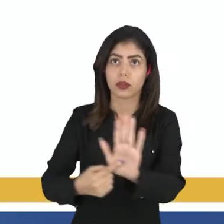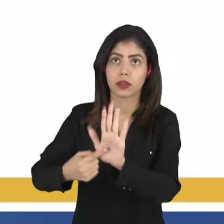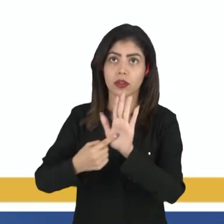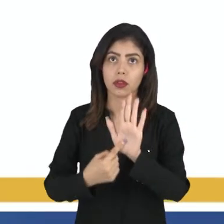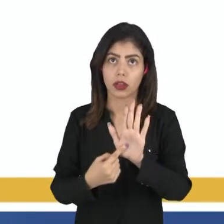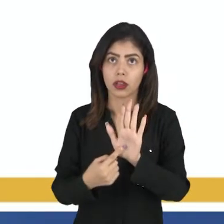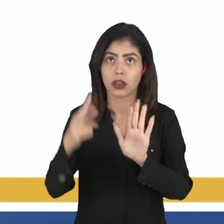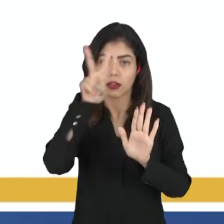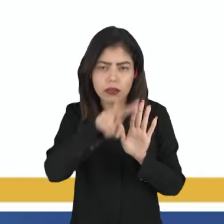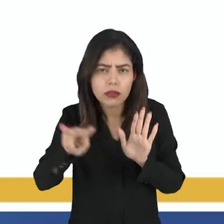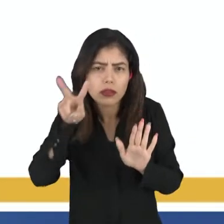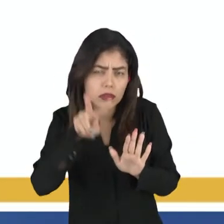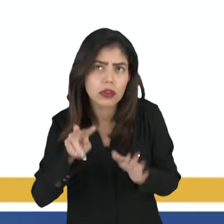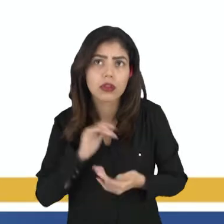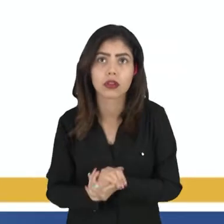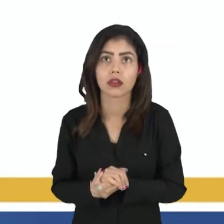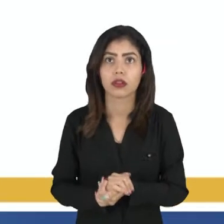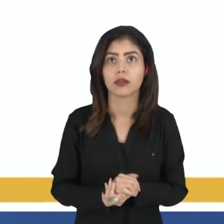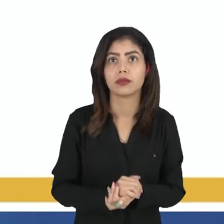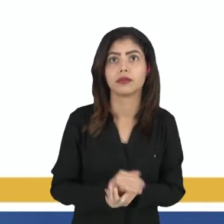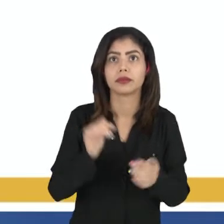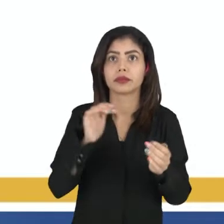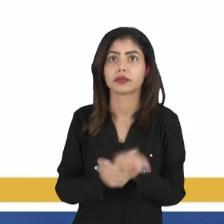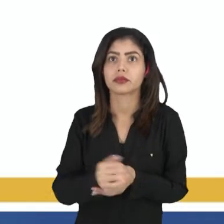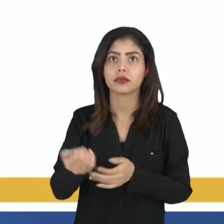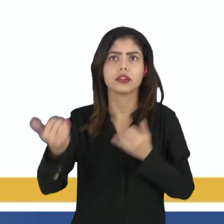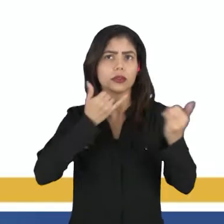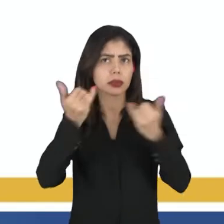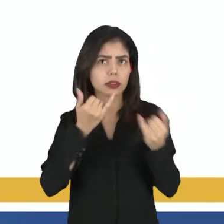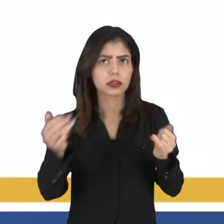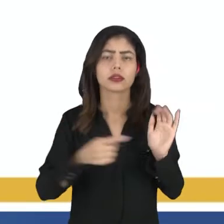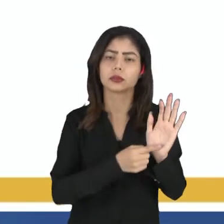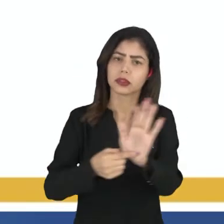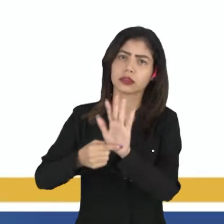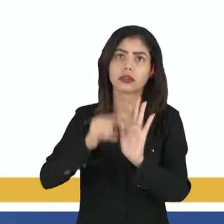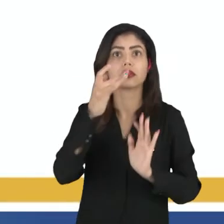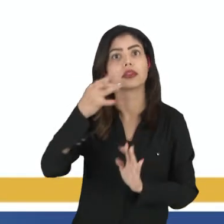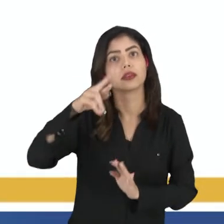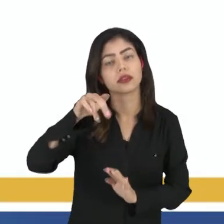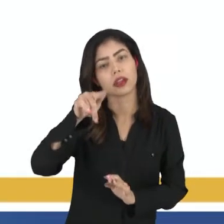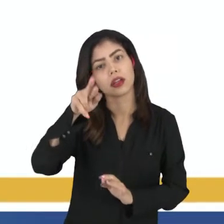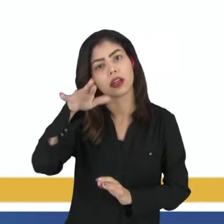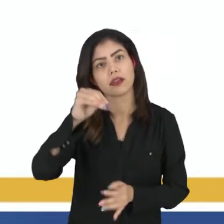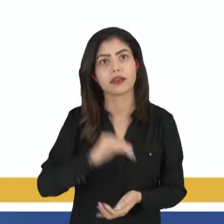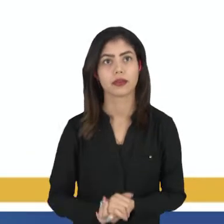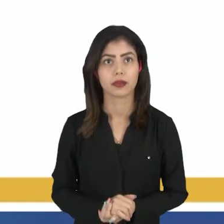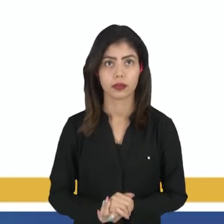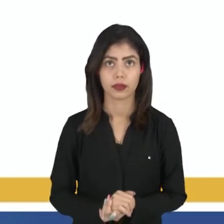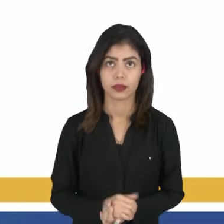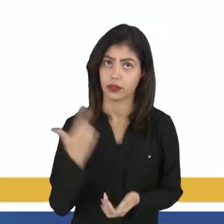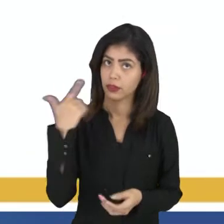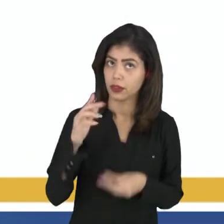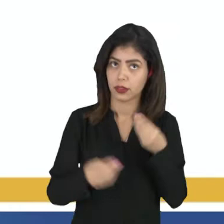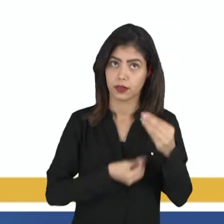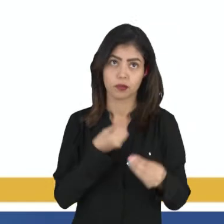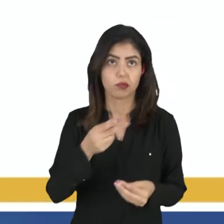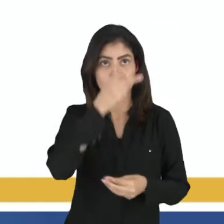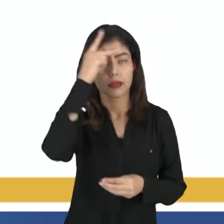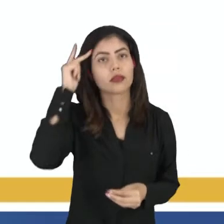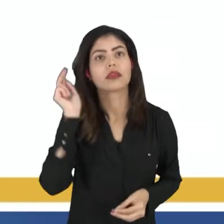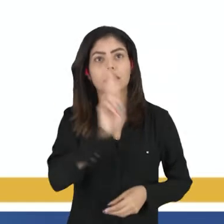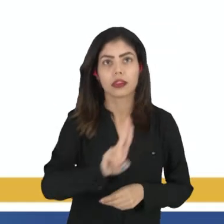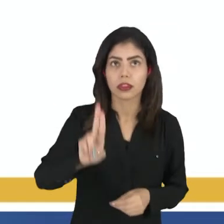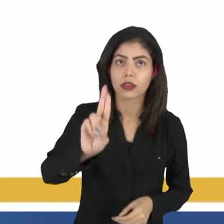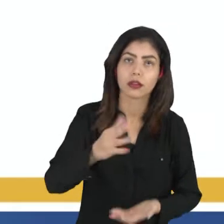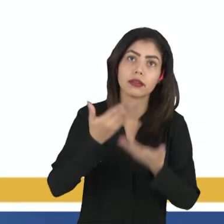para identidades visuais, propagandas, apresentações e infográficos. Gente, não tem como dizer que as pessoas